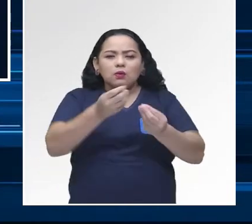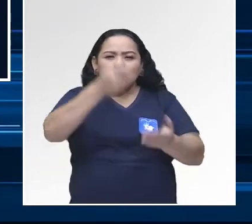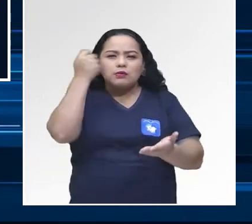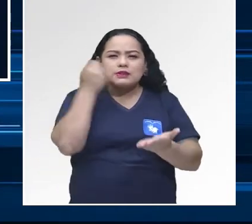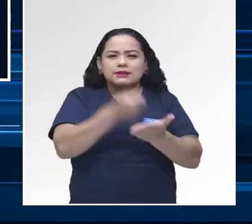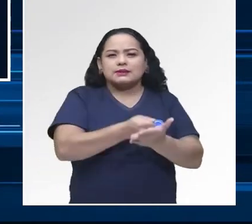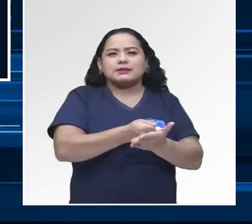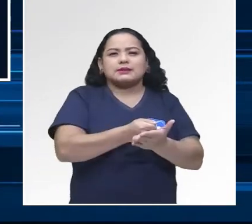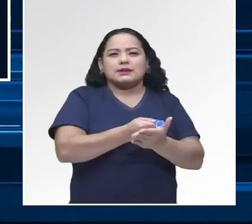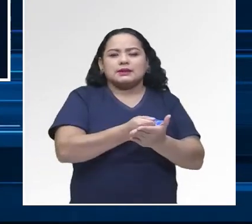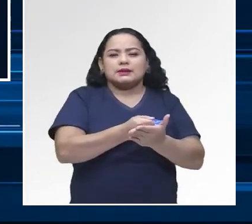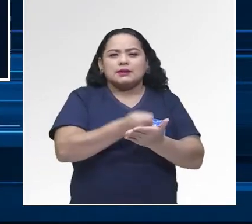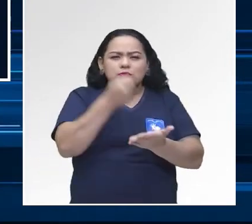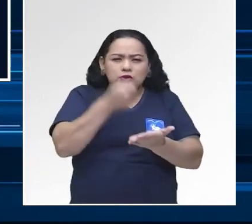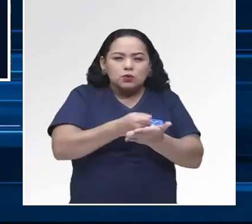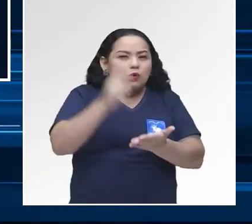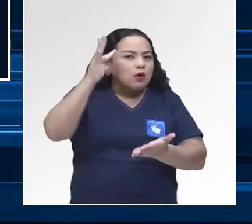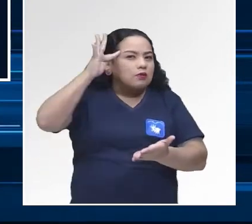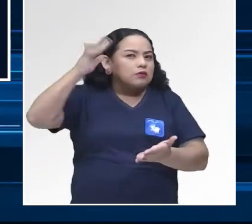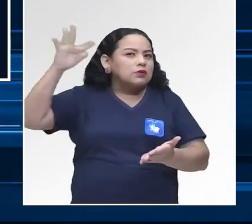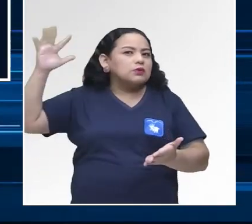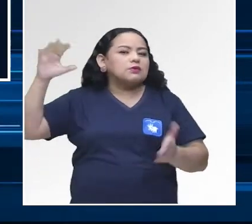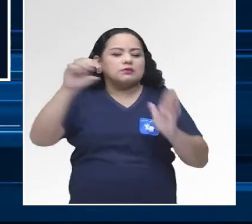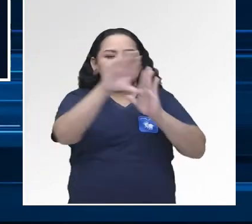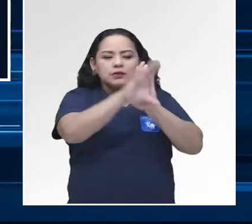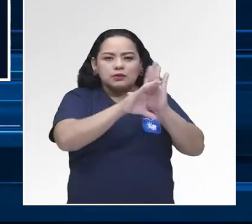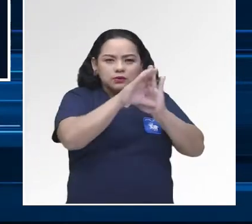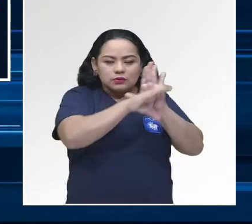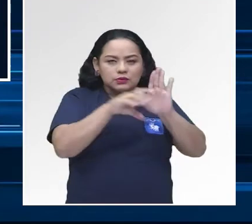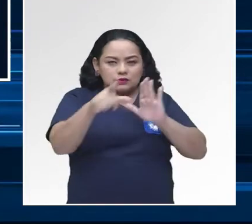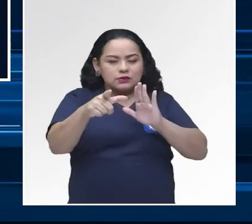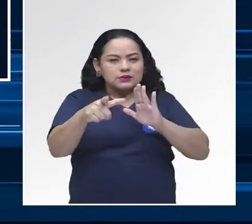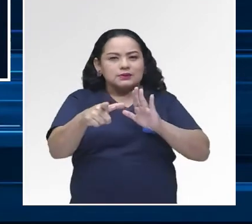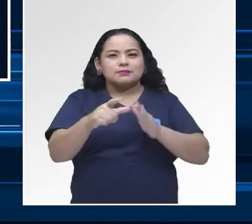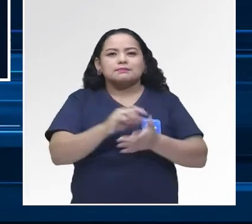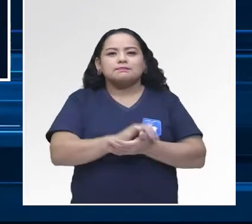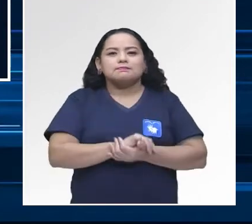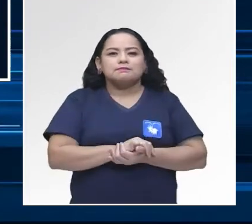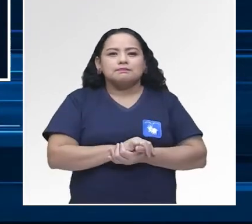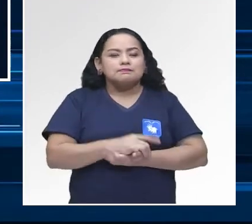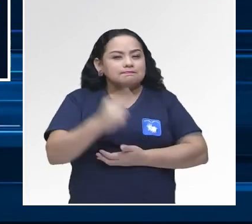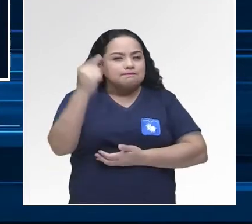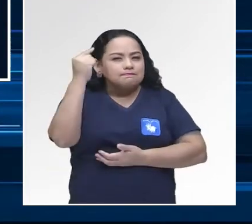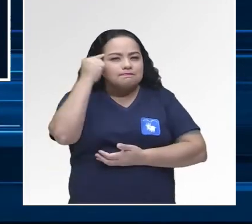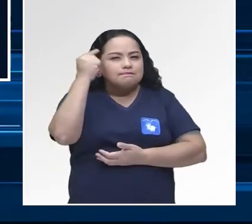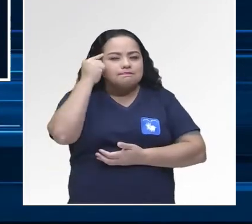do conceito no qual você trabalha, no qual você pensa.